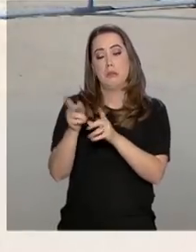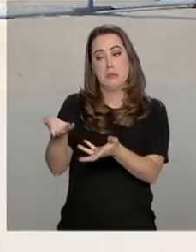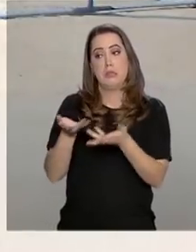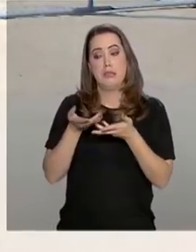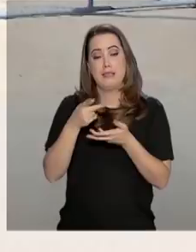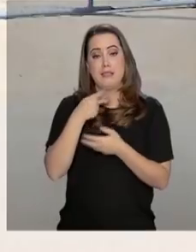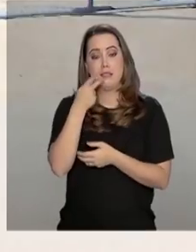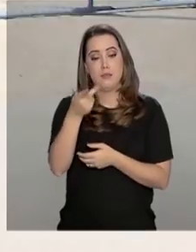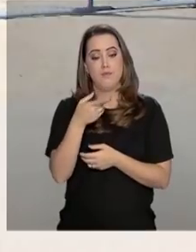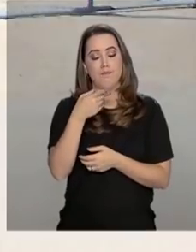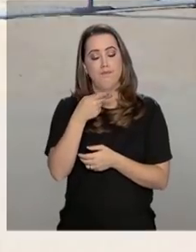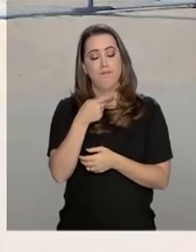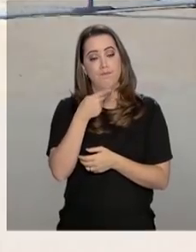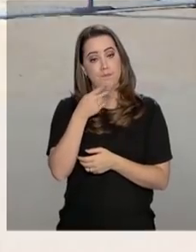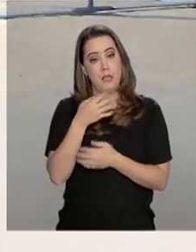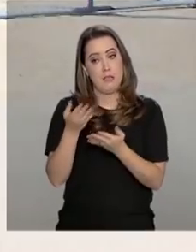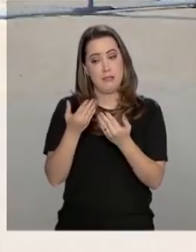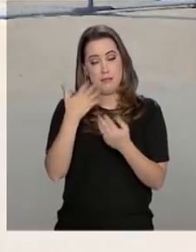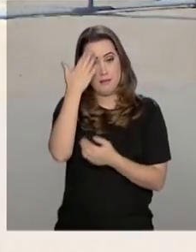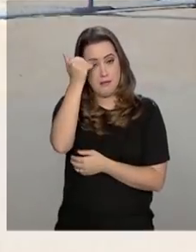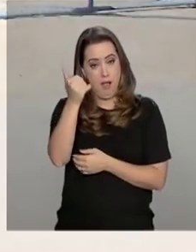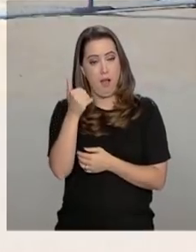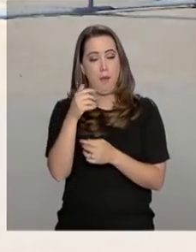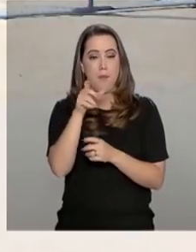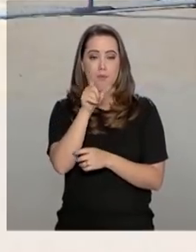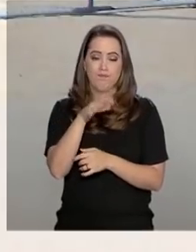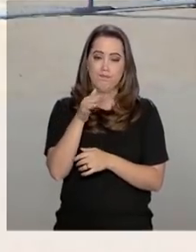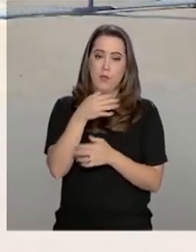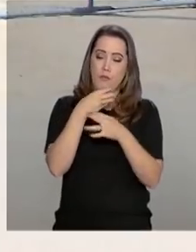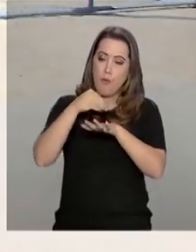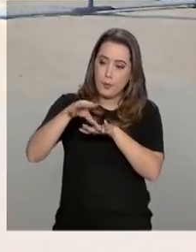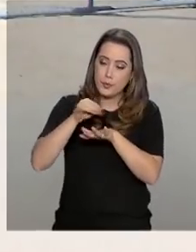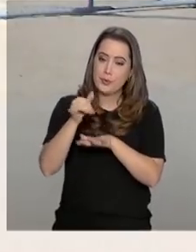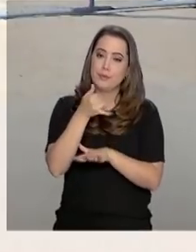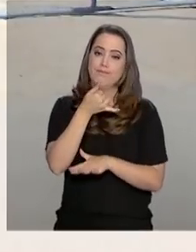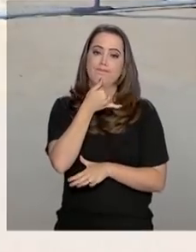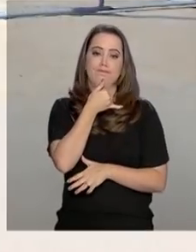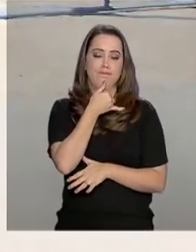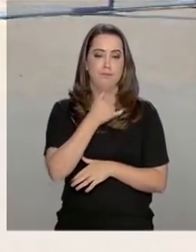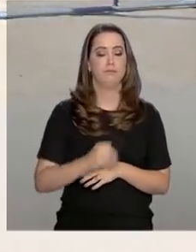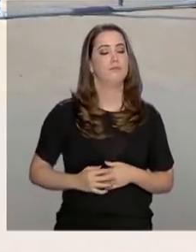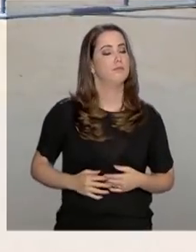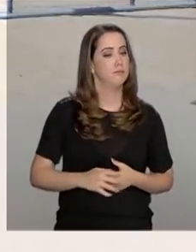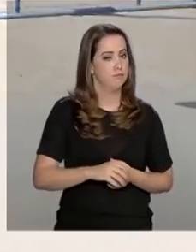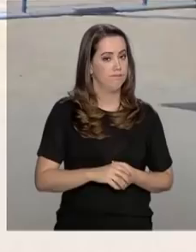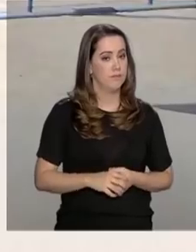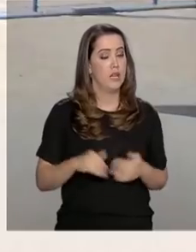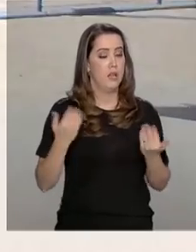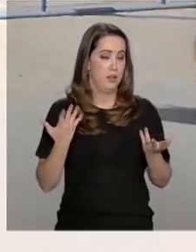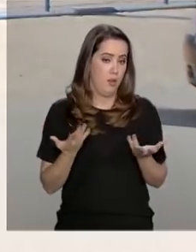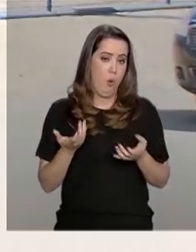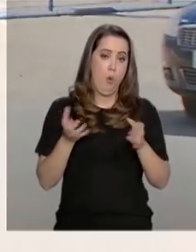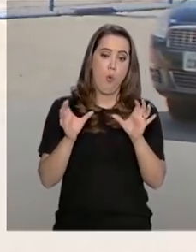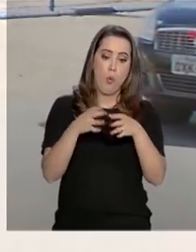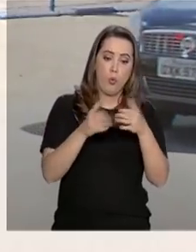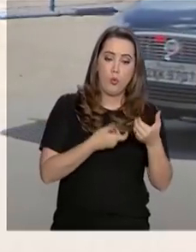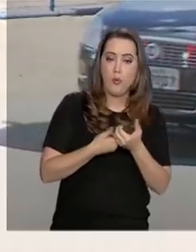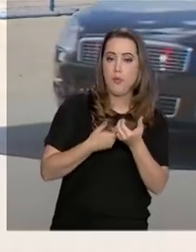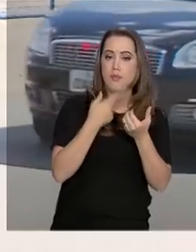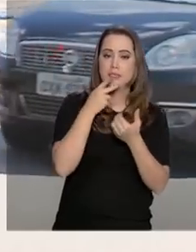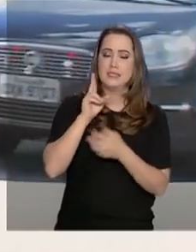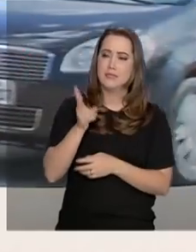notícias mais tristes. A informação do Corpo de Bombeiros é que, com o passar do tempo, a situação fica cada vez